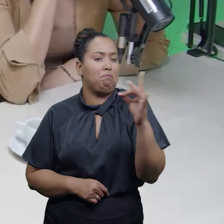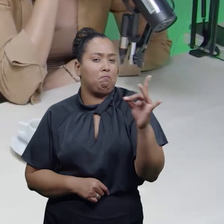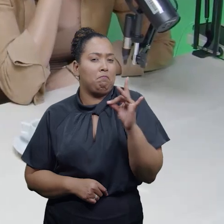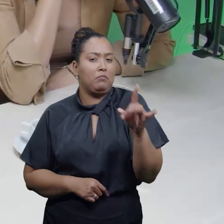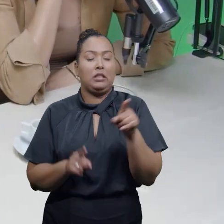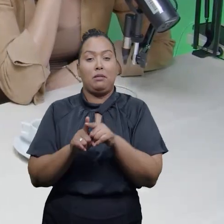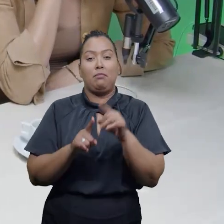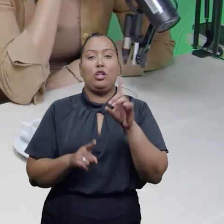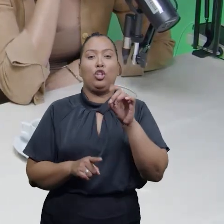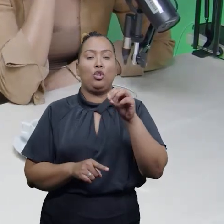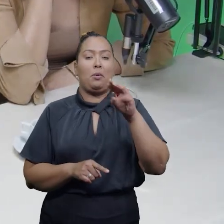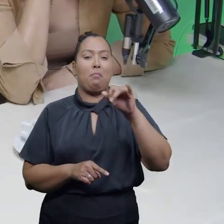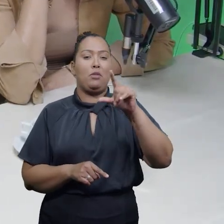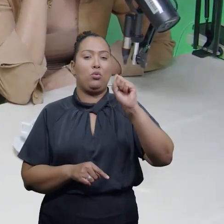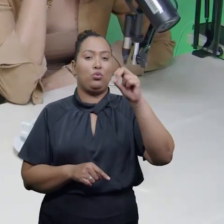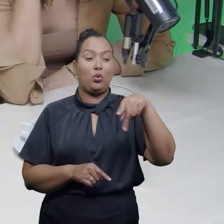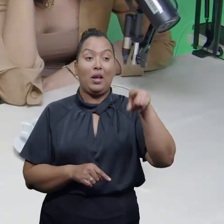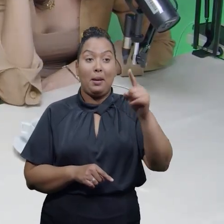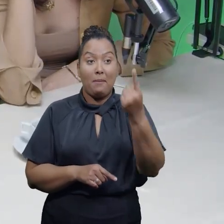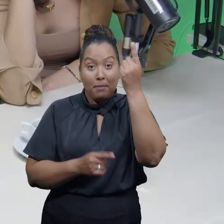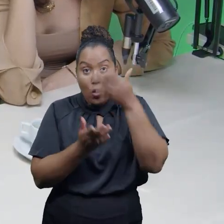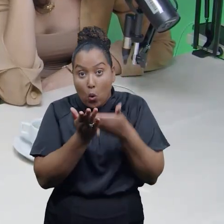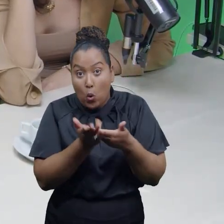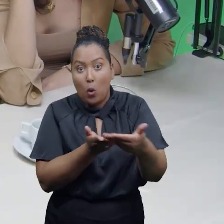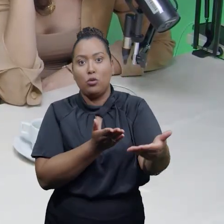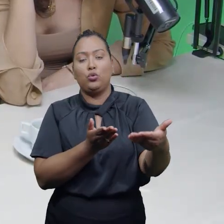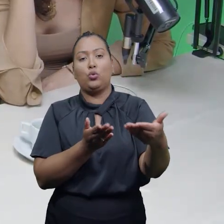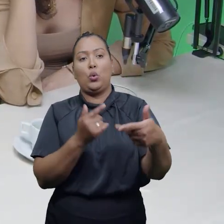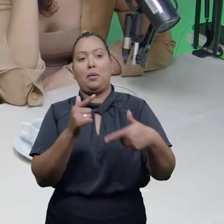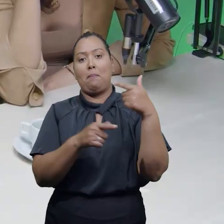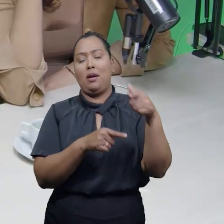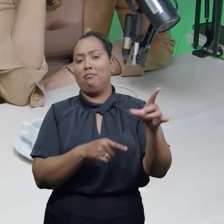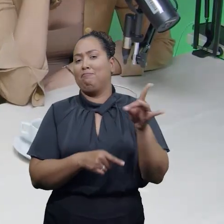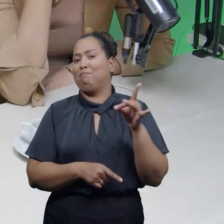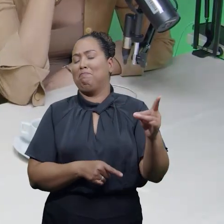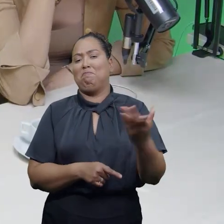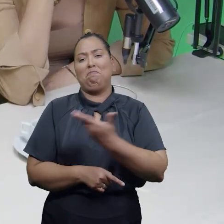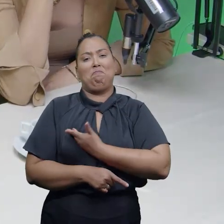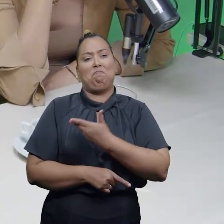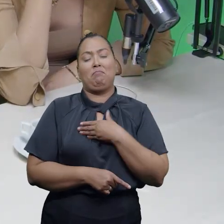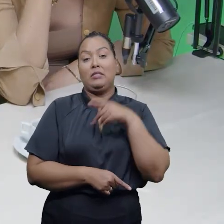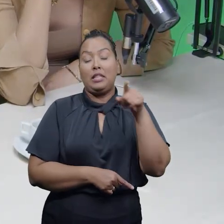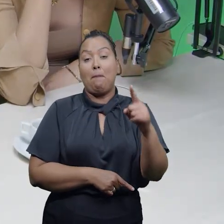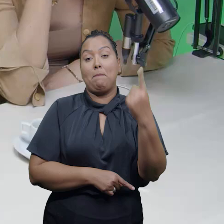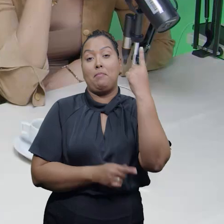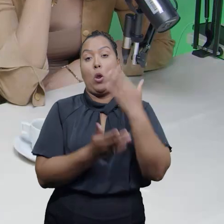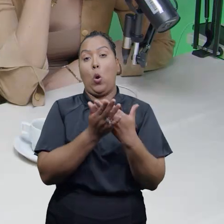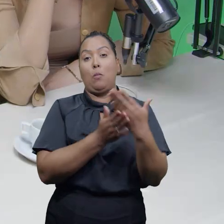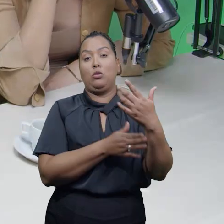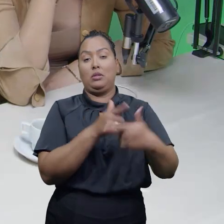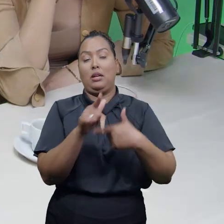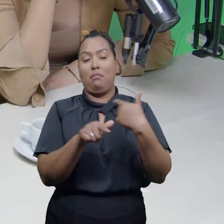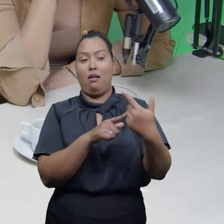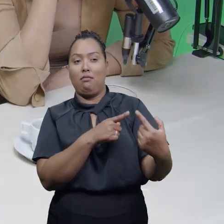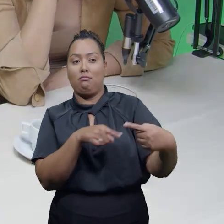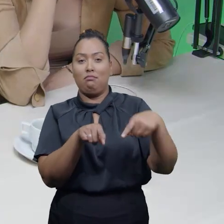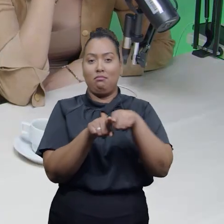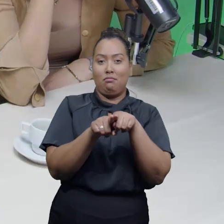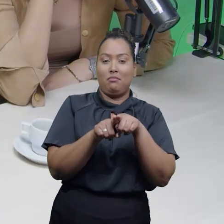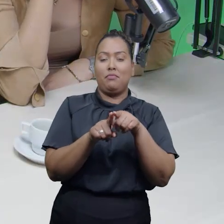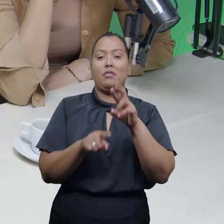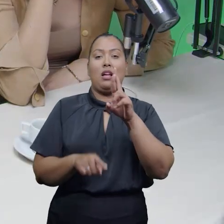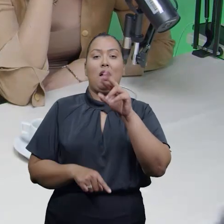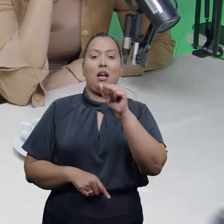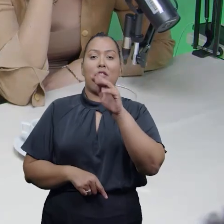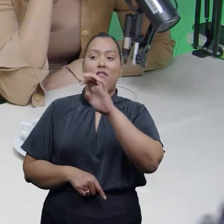grande parceiro, ao Dr. Domilson, que foi quem iniciou, né? Também um grande amigo, um grande parceiro, que iniciou essa atuação em conjunta